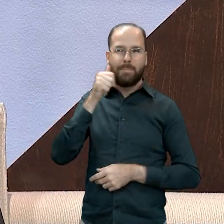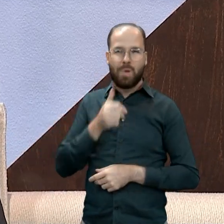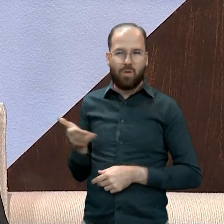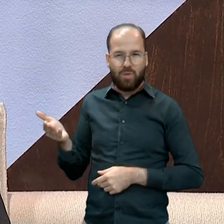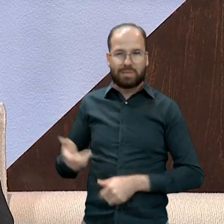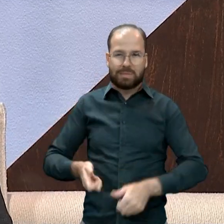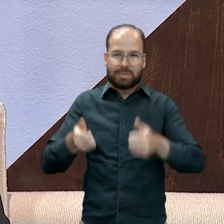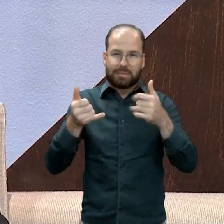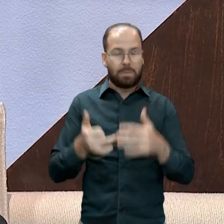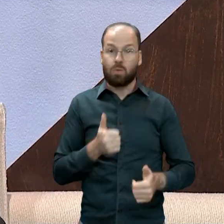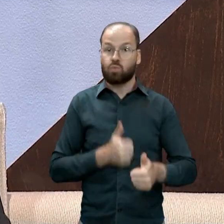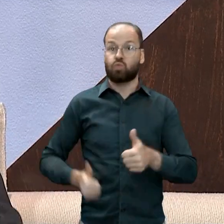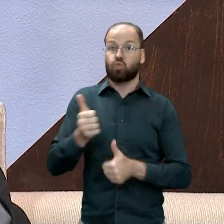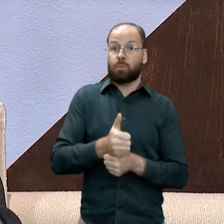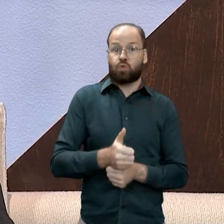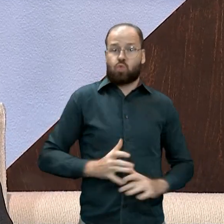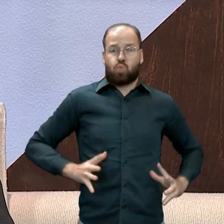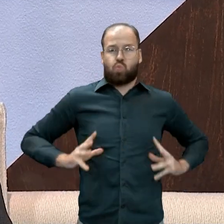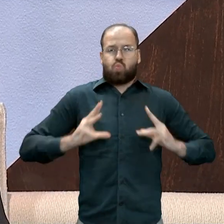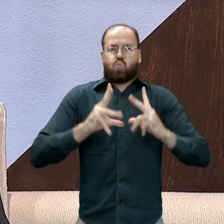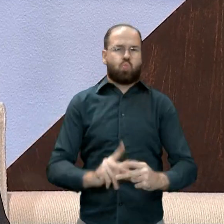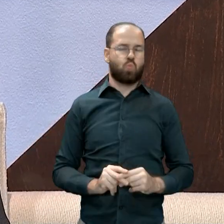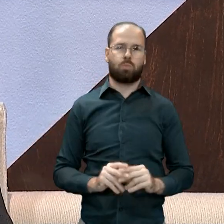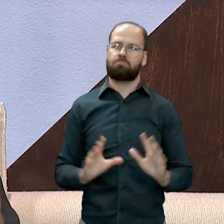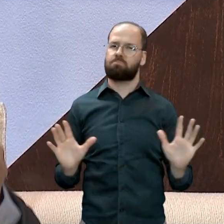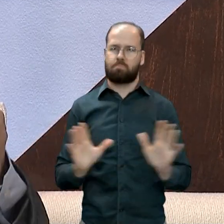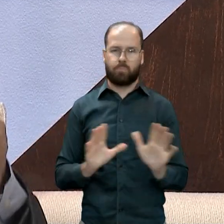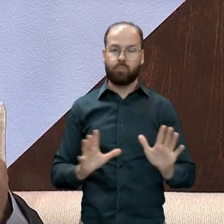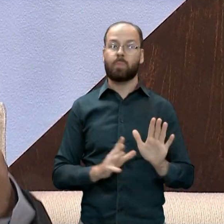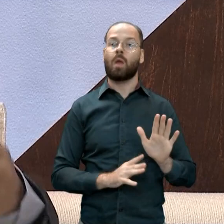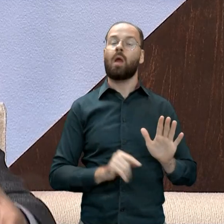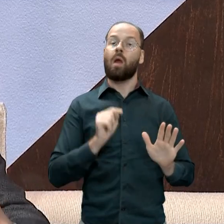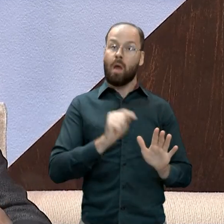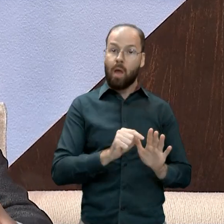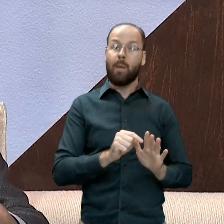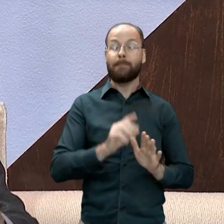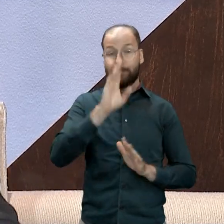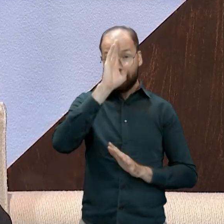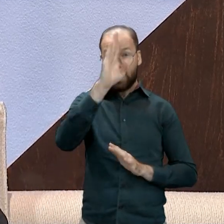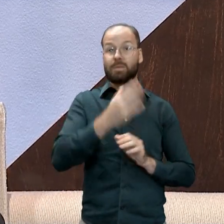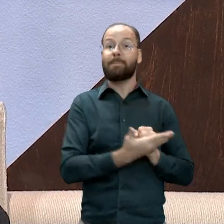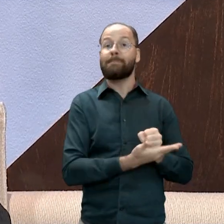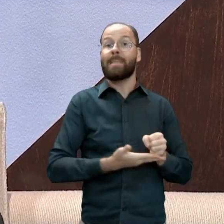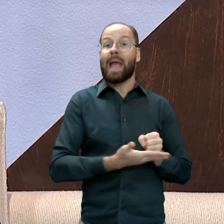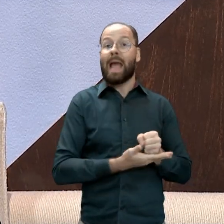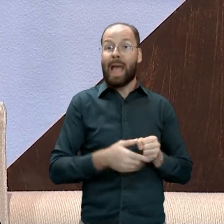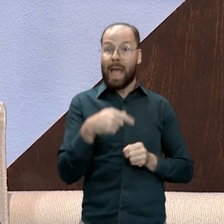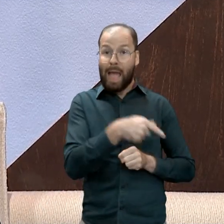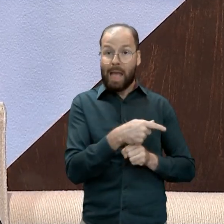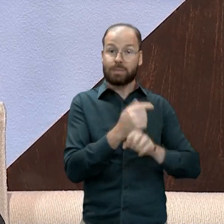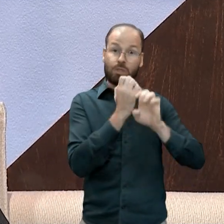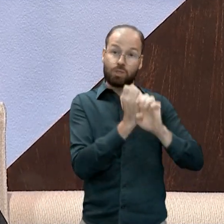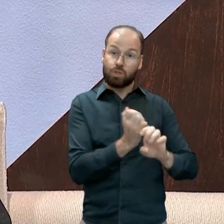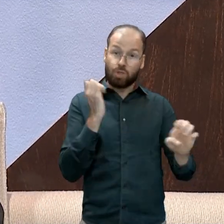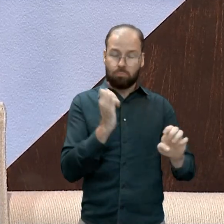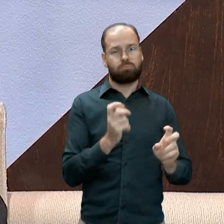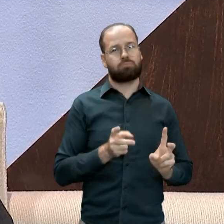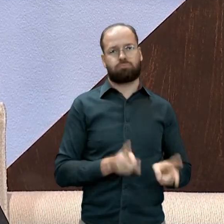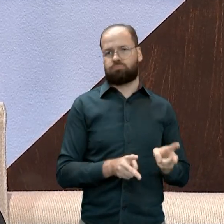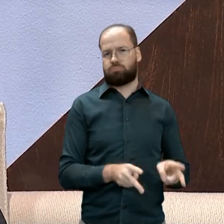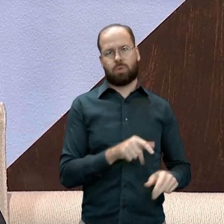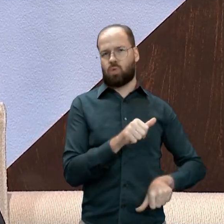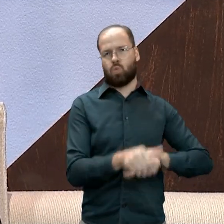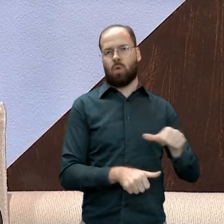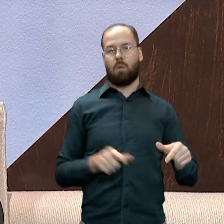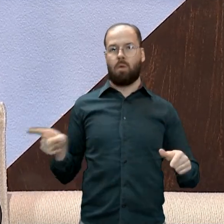base. Então, o conteúdo de fundamento da engenharia, ele permanece incólume. Ele não pode ser alterado. Uma coisa não